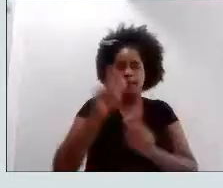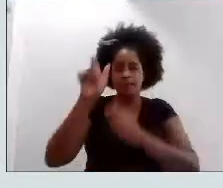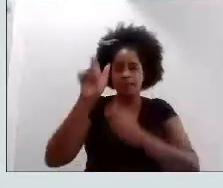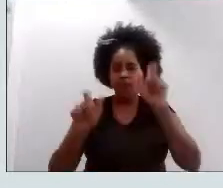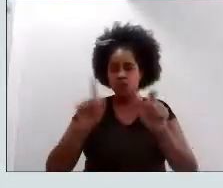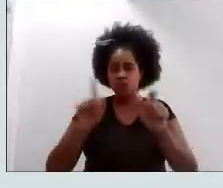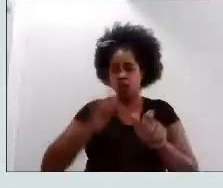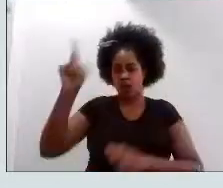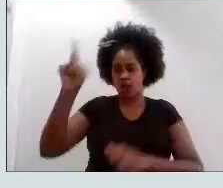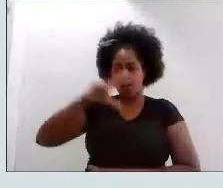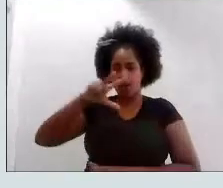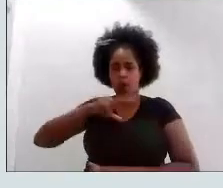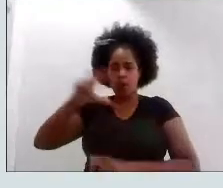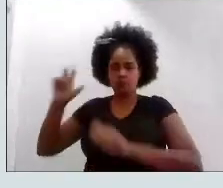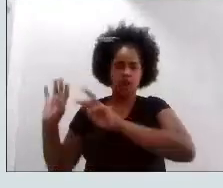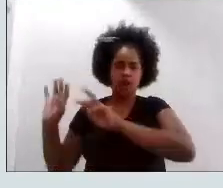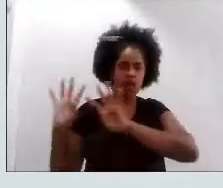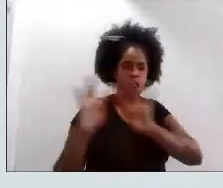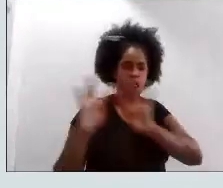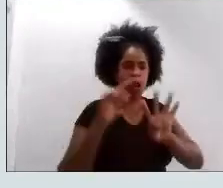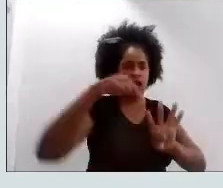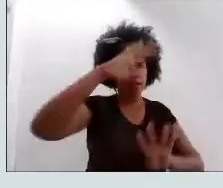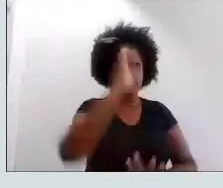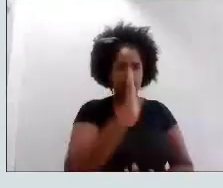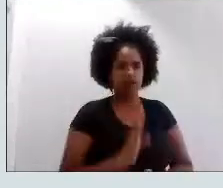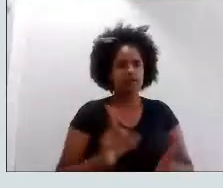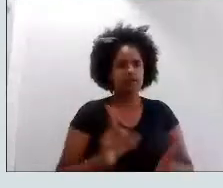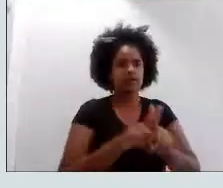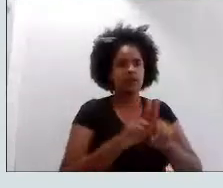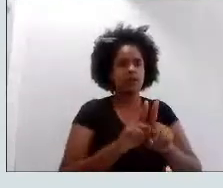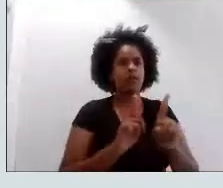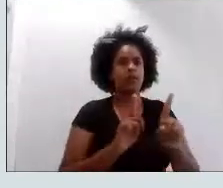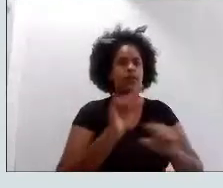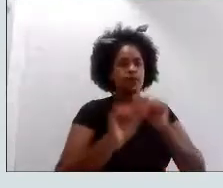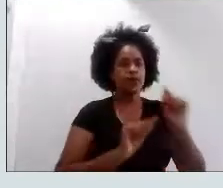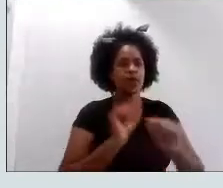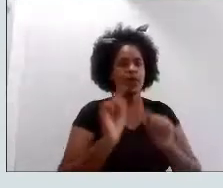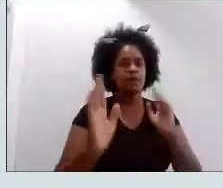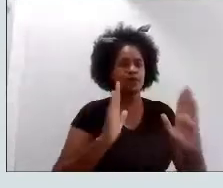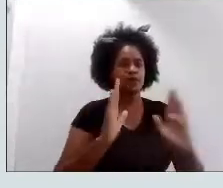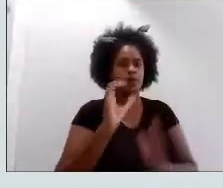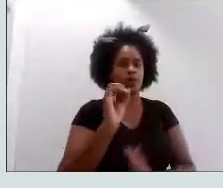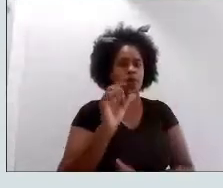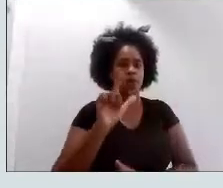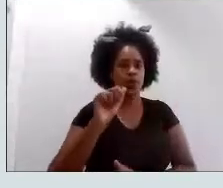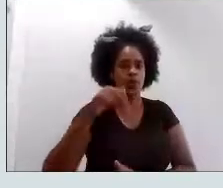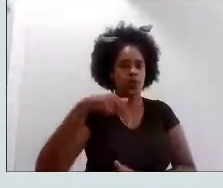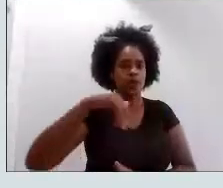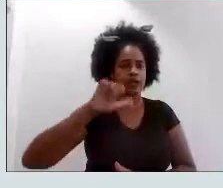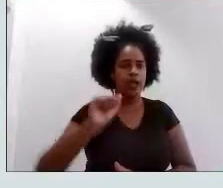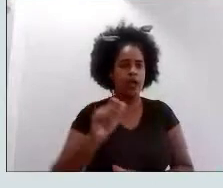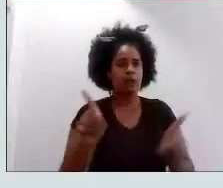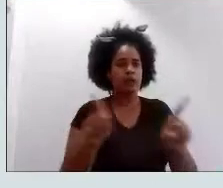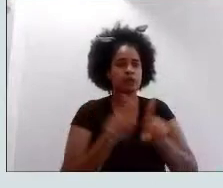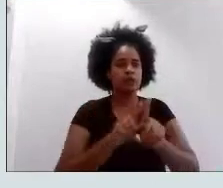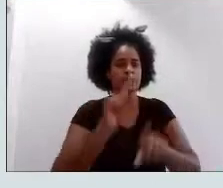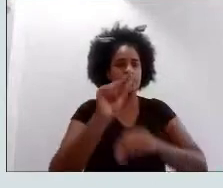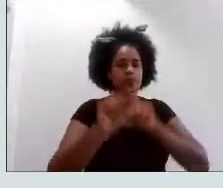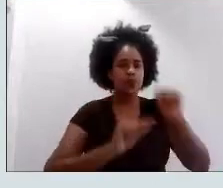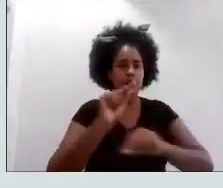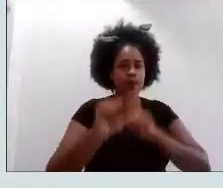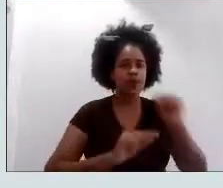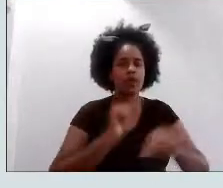período colonial, a crise colonial e depois o momento da independência, o período imperial, depois o